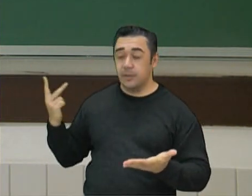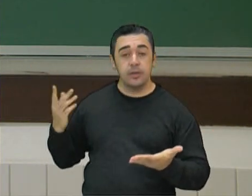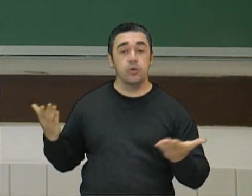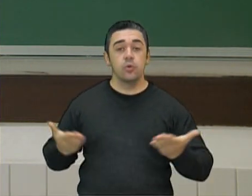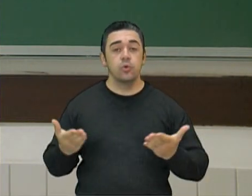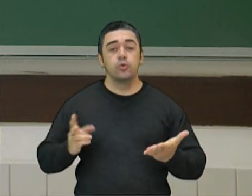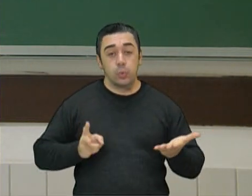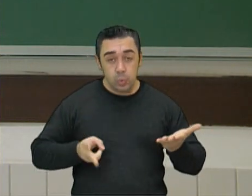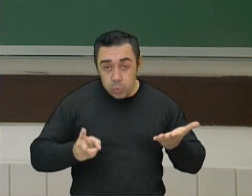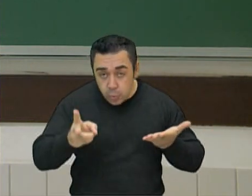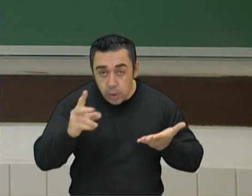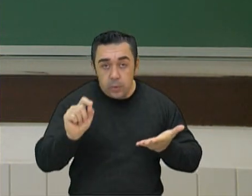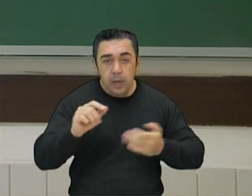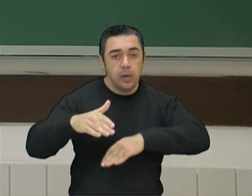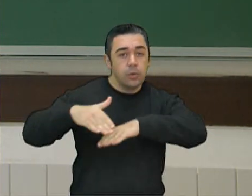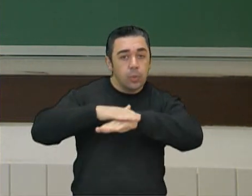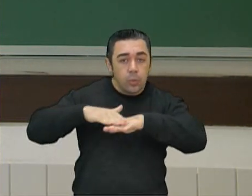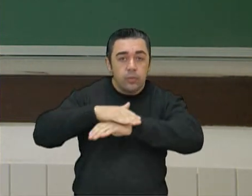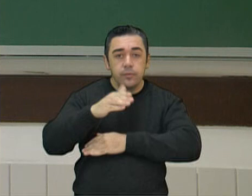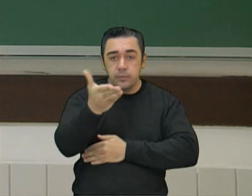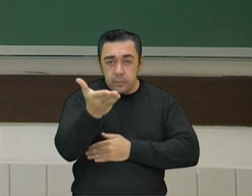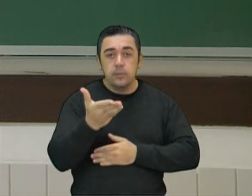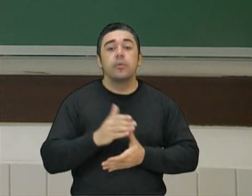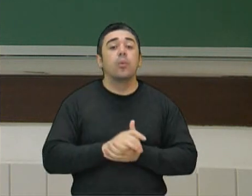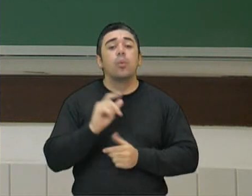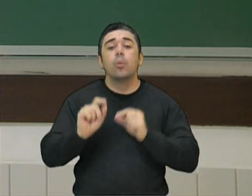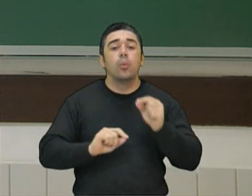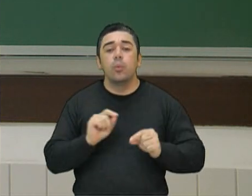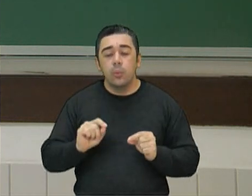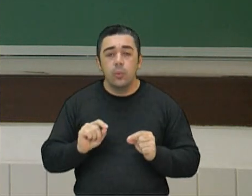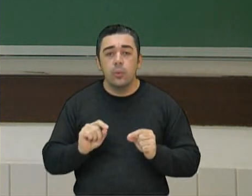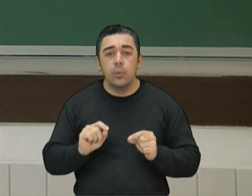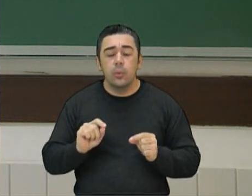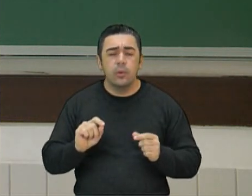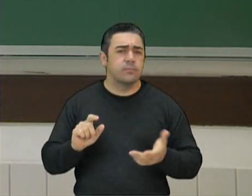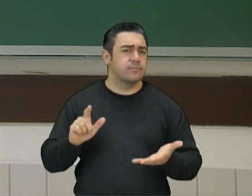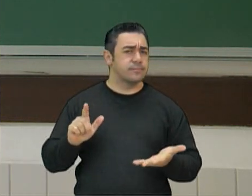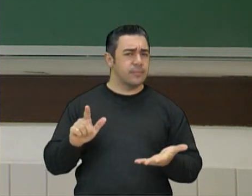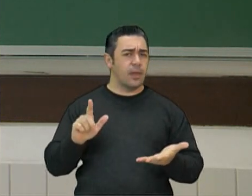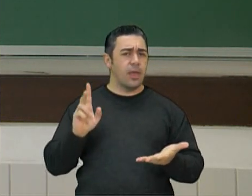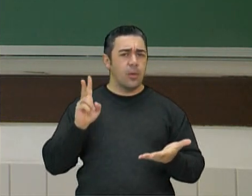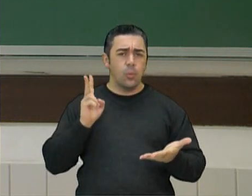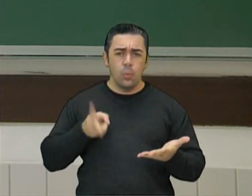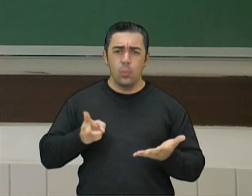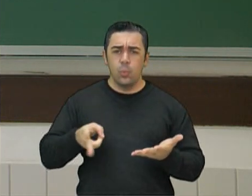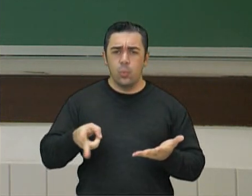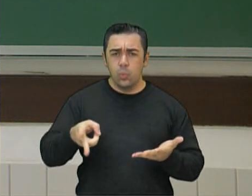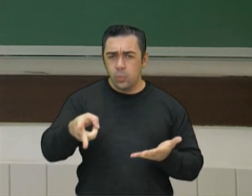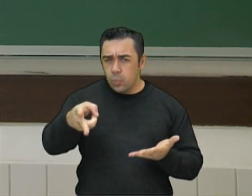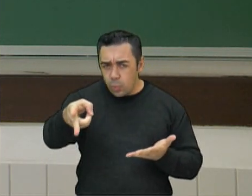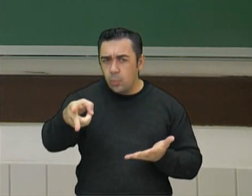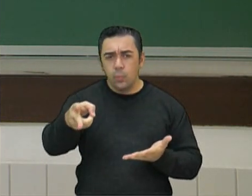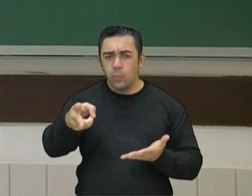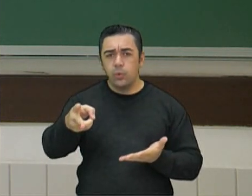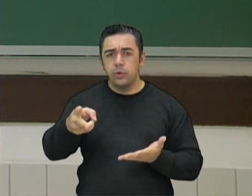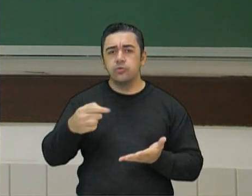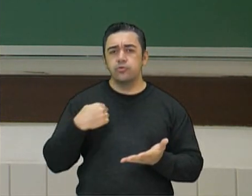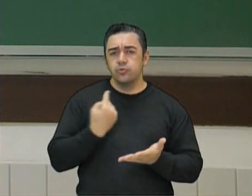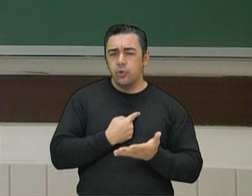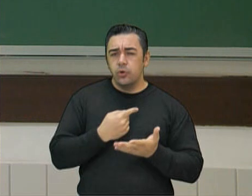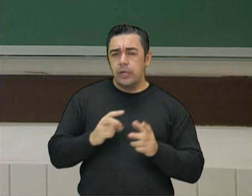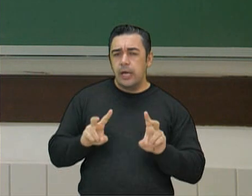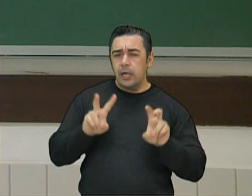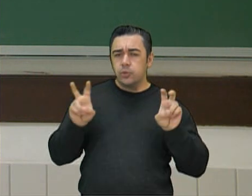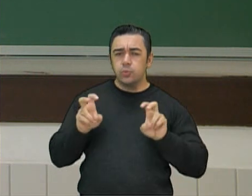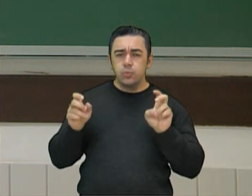hoje continuar conversando com você sobre essa continuação do que nós